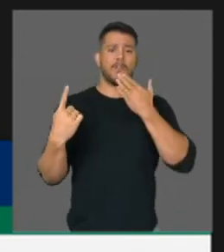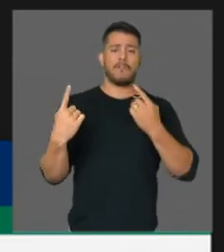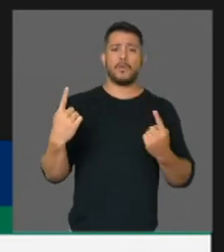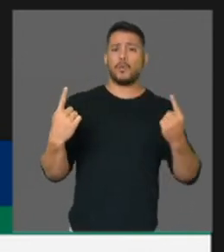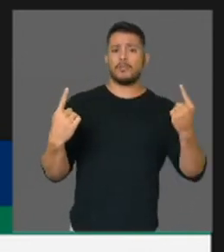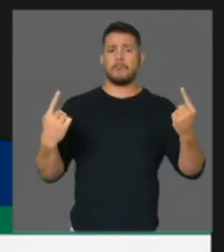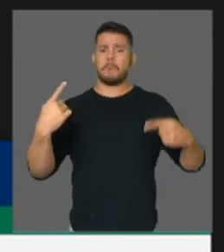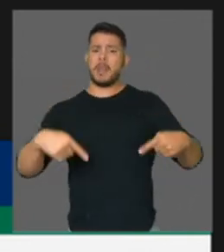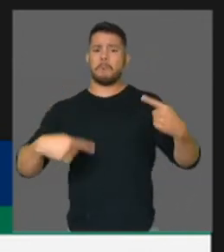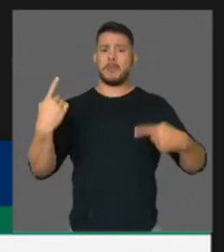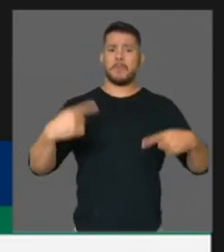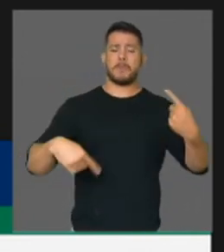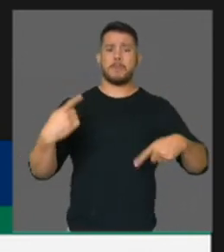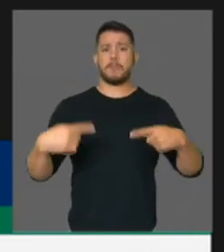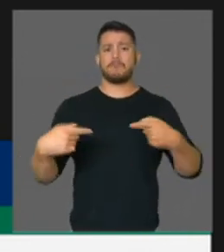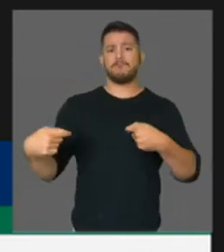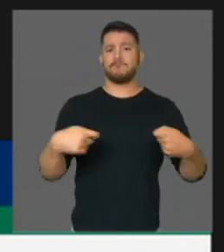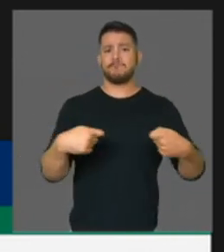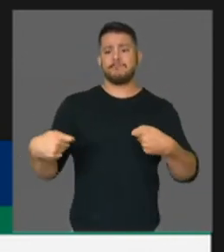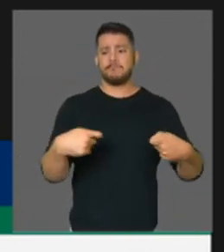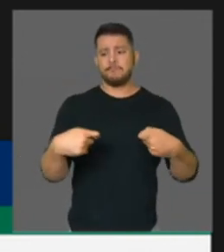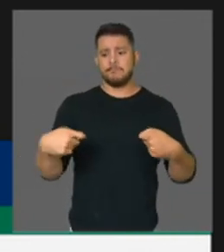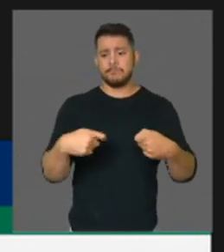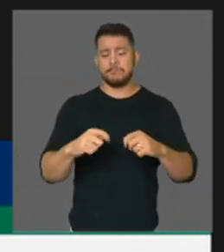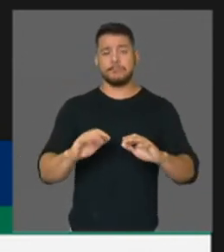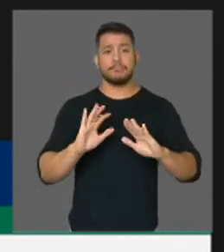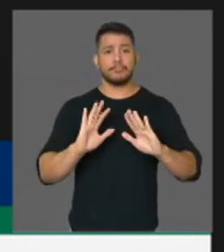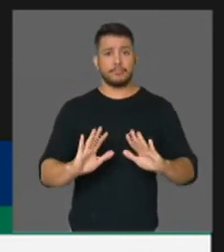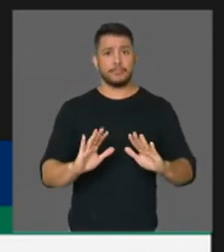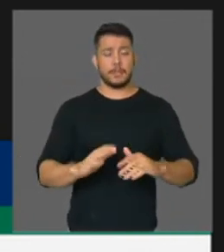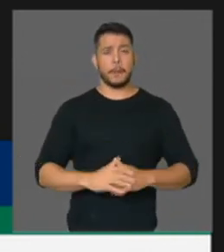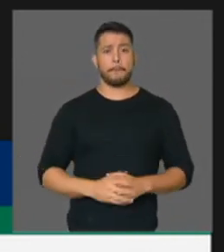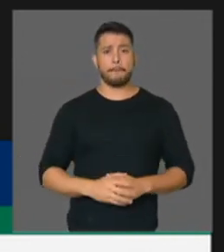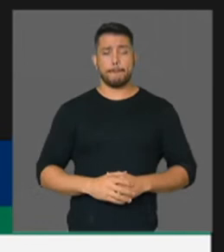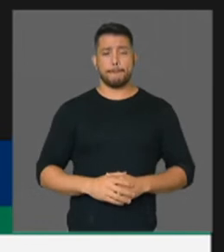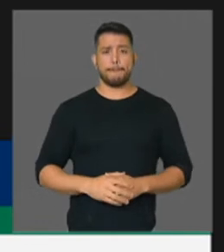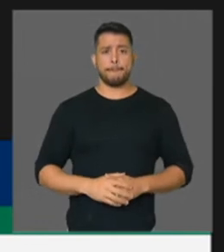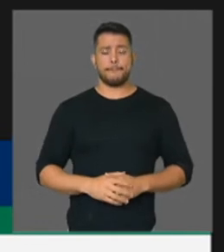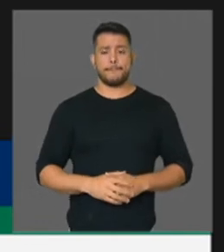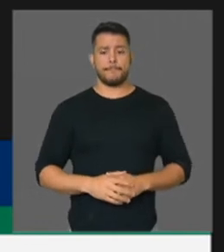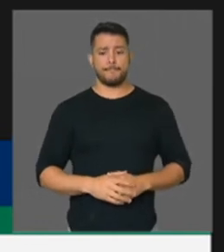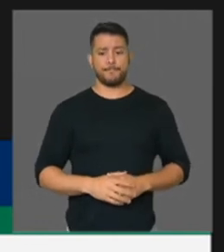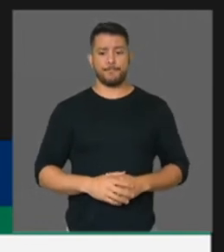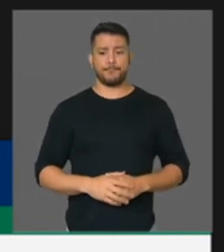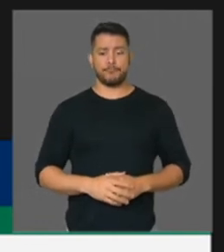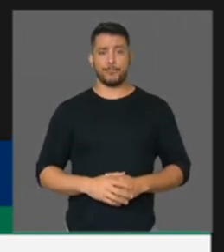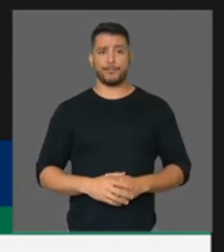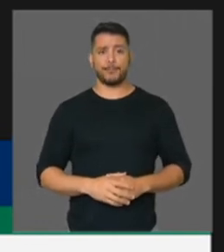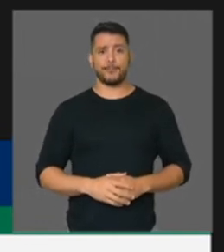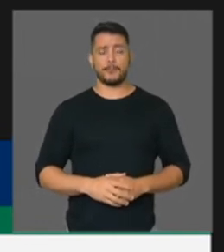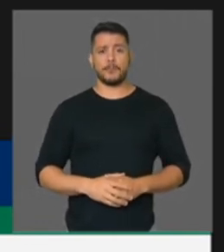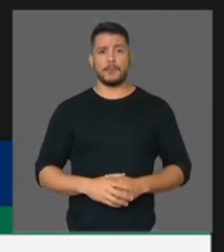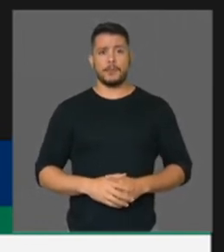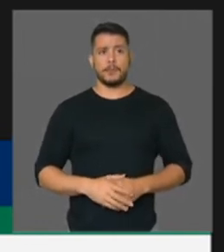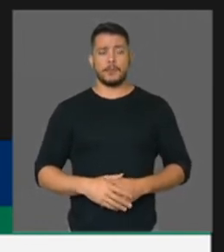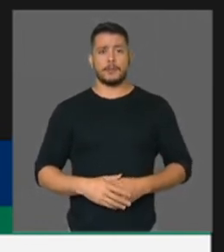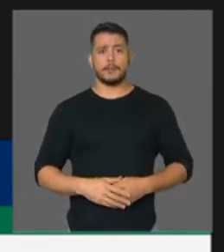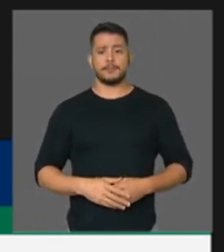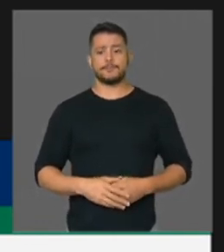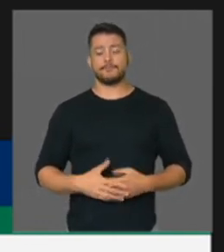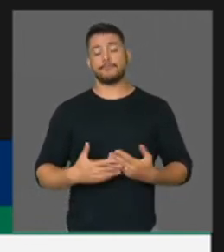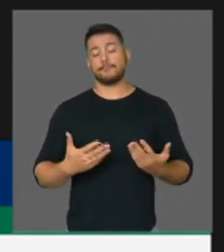se não tivesse uma alternativa para o país. Ao ponto que eles se